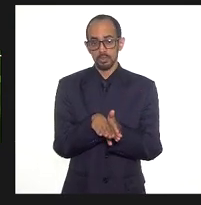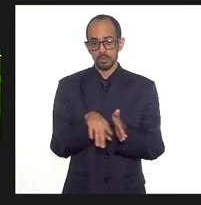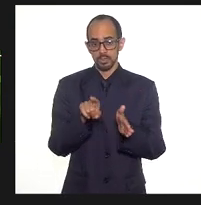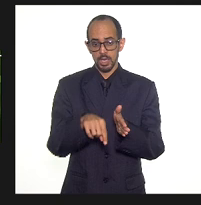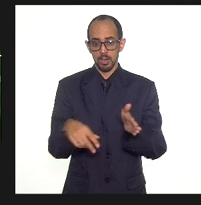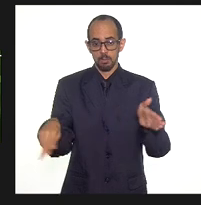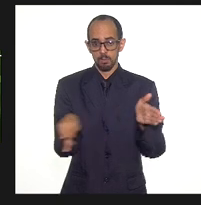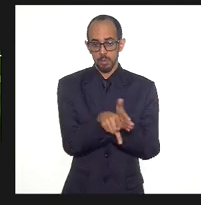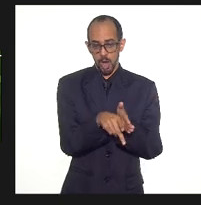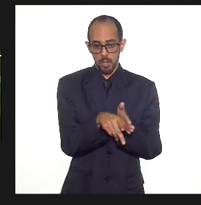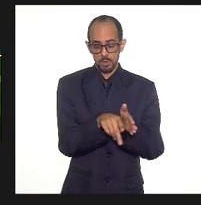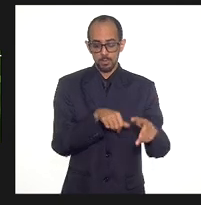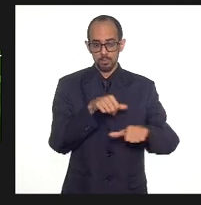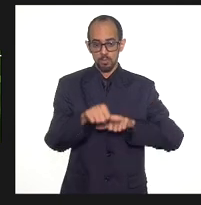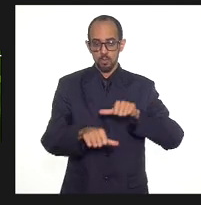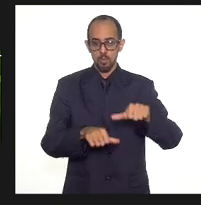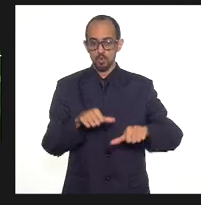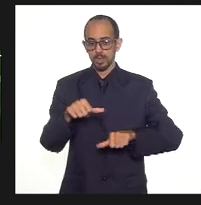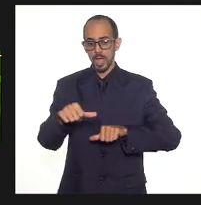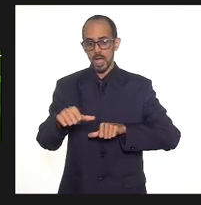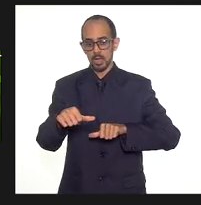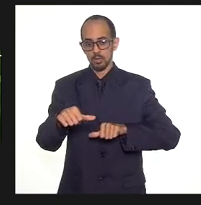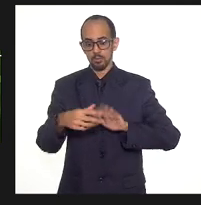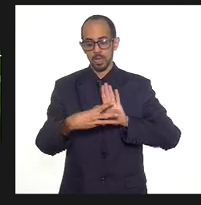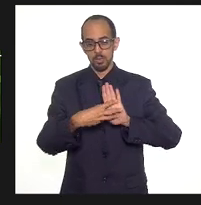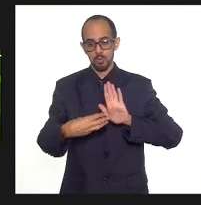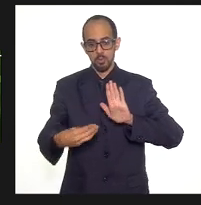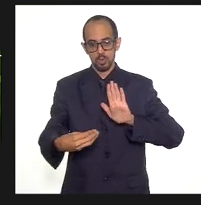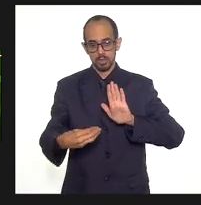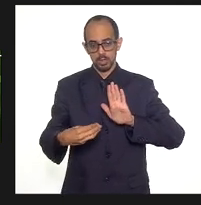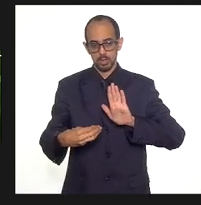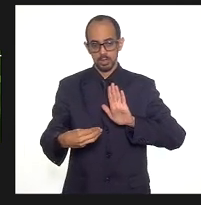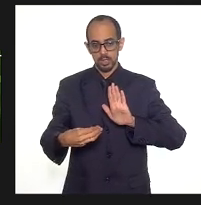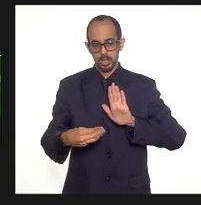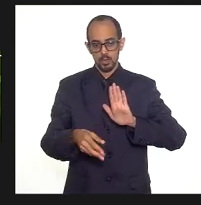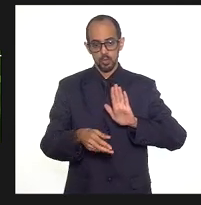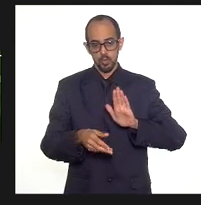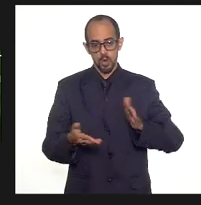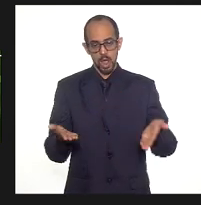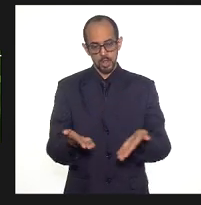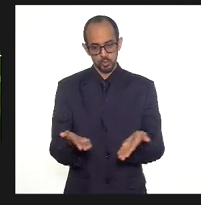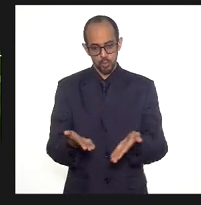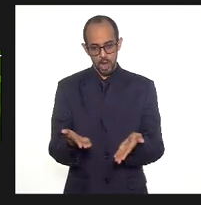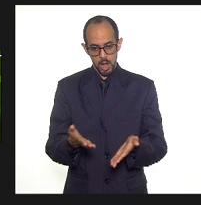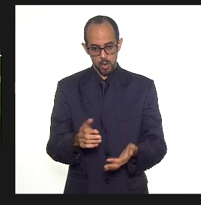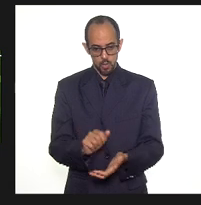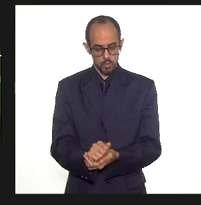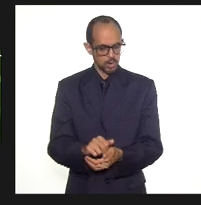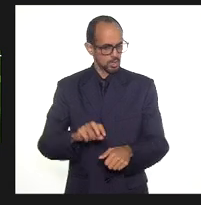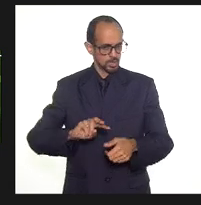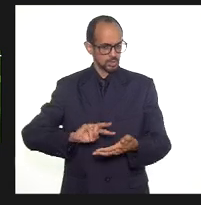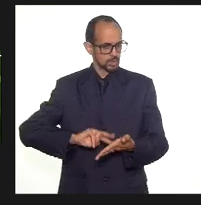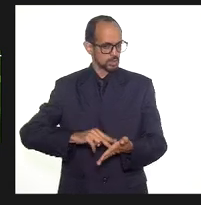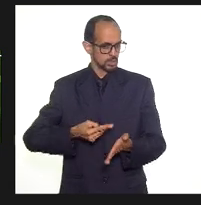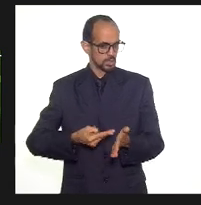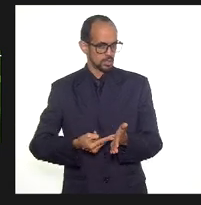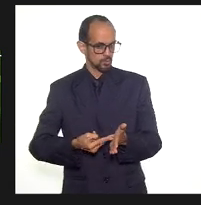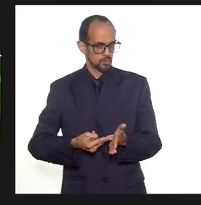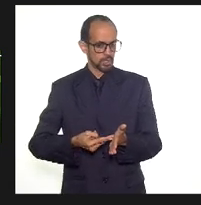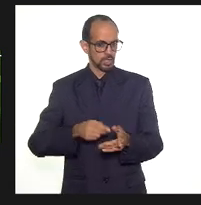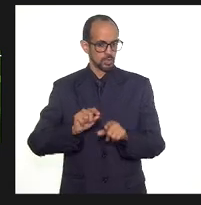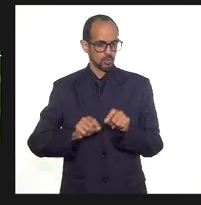próprias migraram para o modelo atual. Ou seja, foram